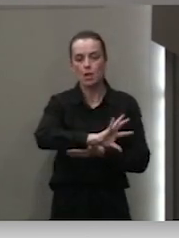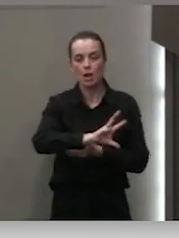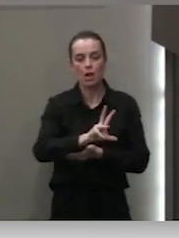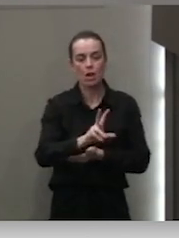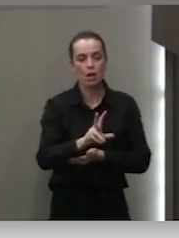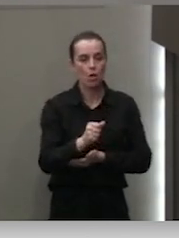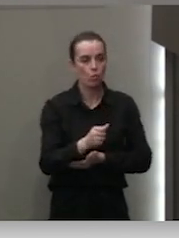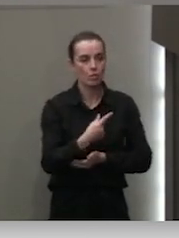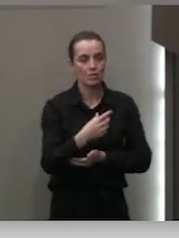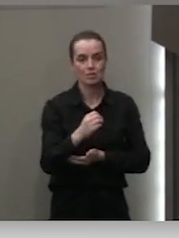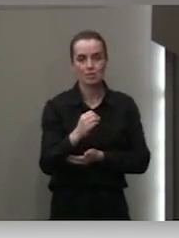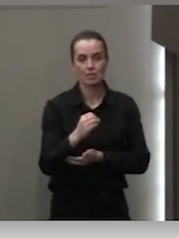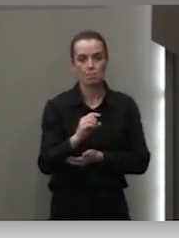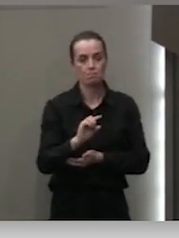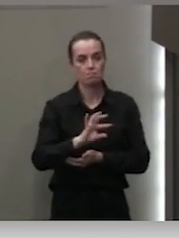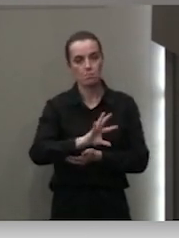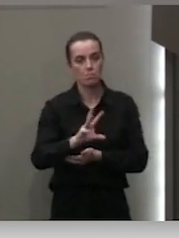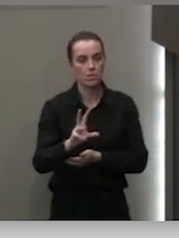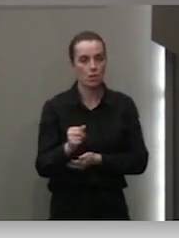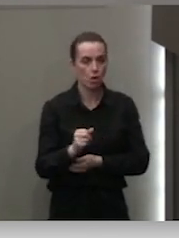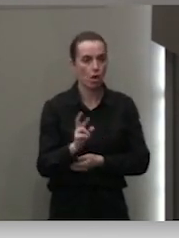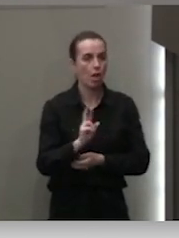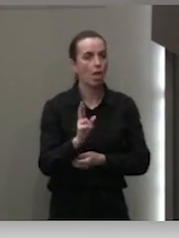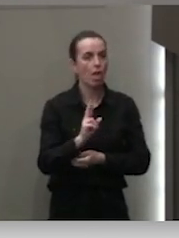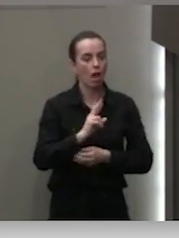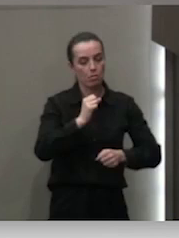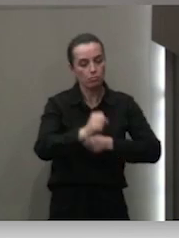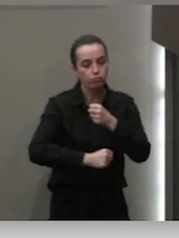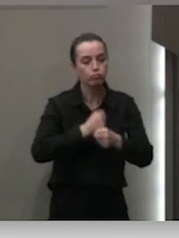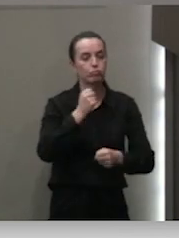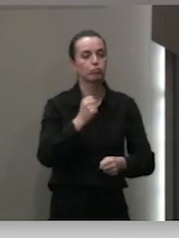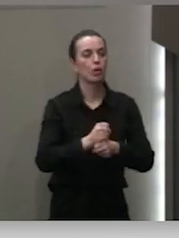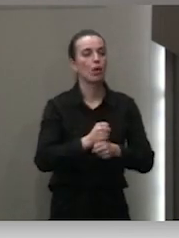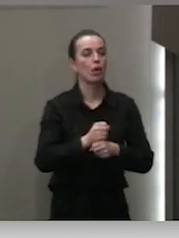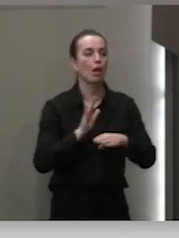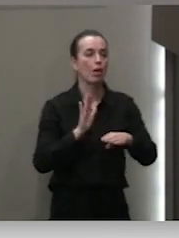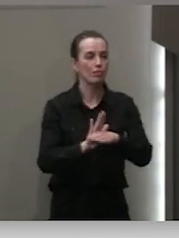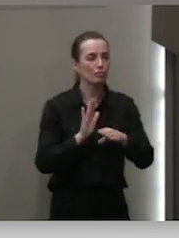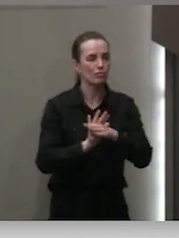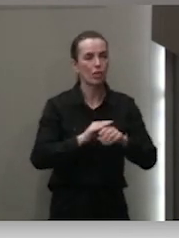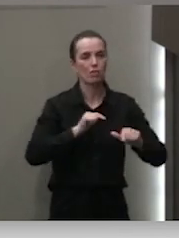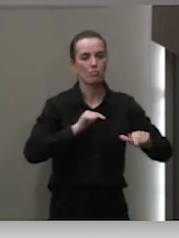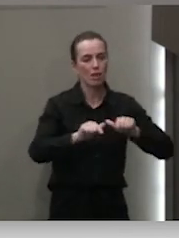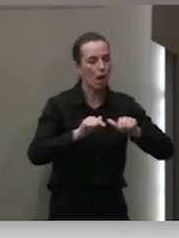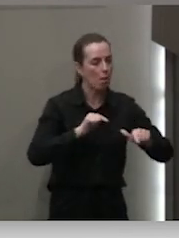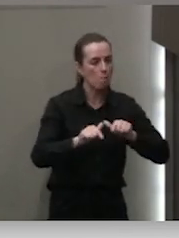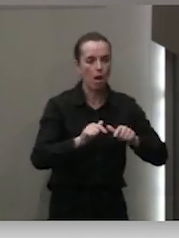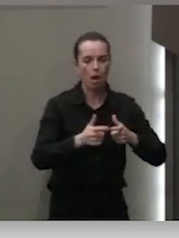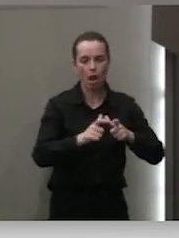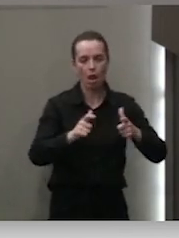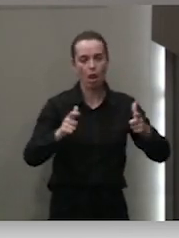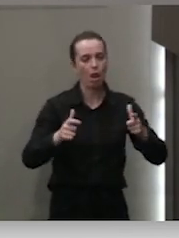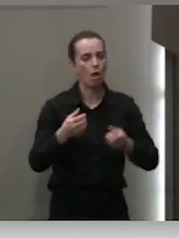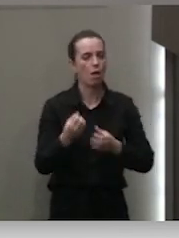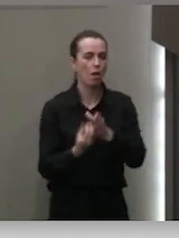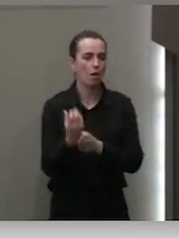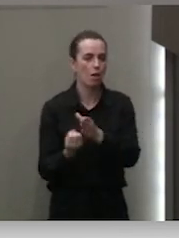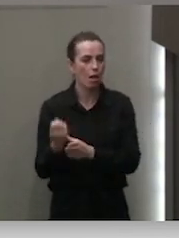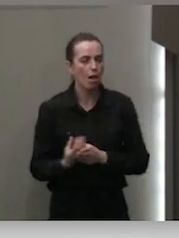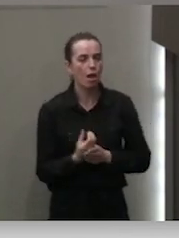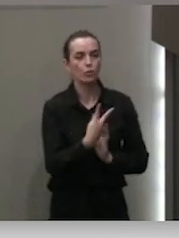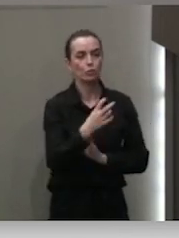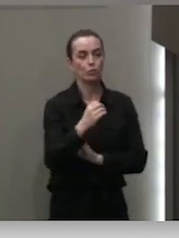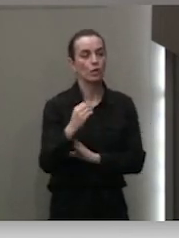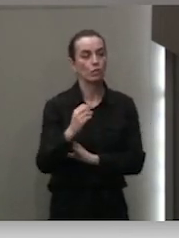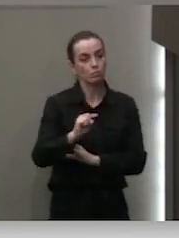deais por ano gerando emprego gerando riqueza aumentando a área de produção em mais de 200.000